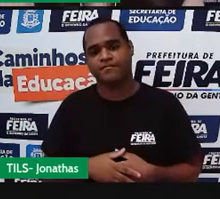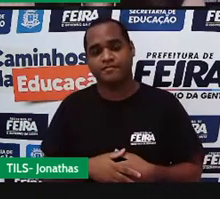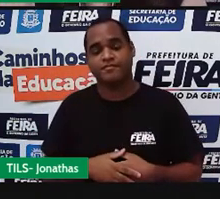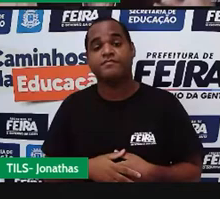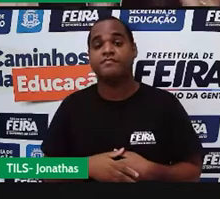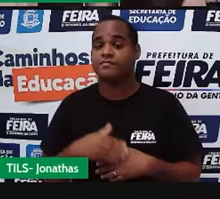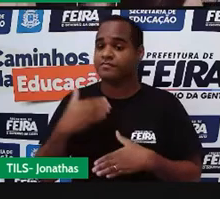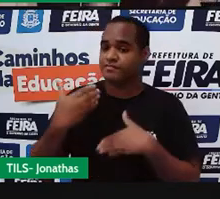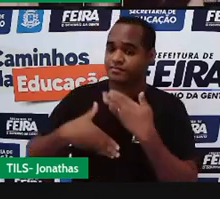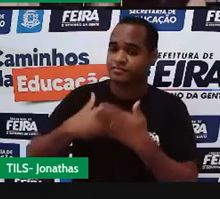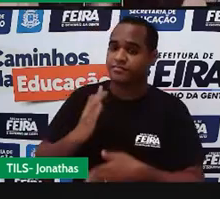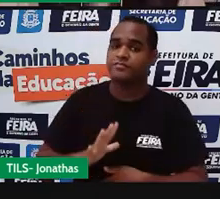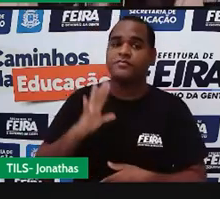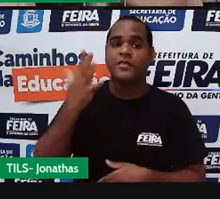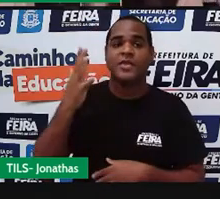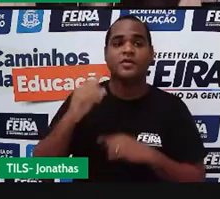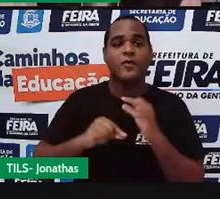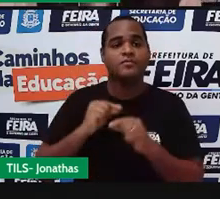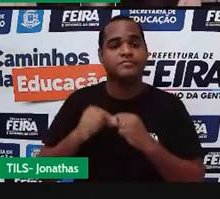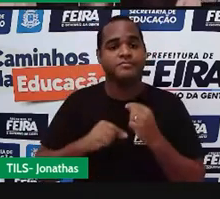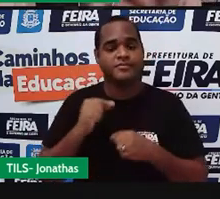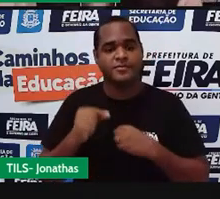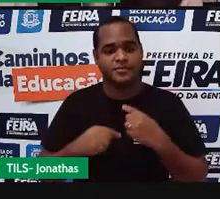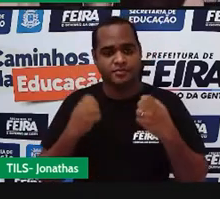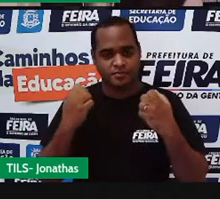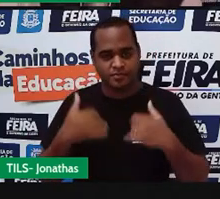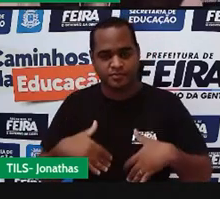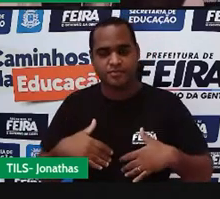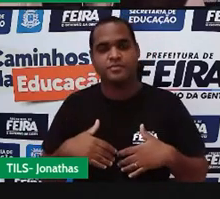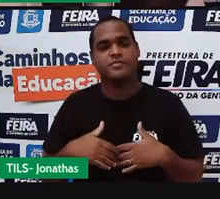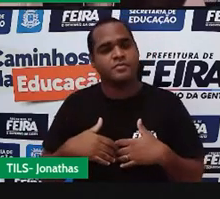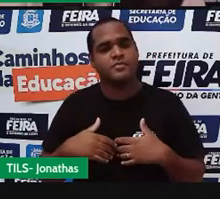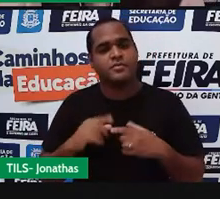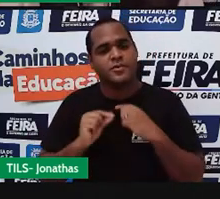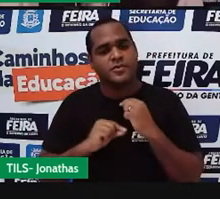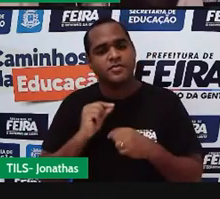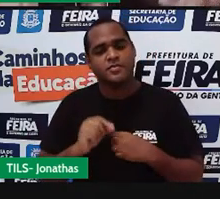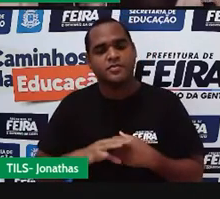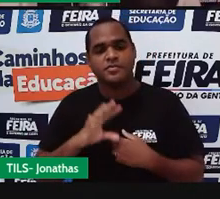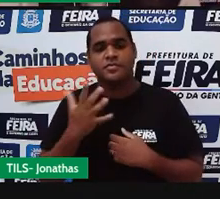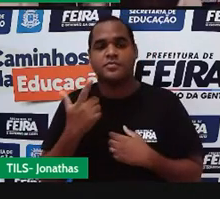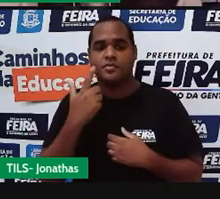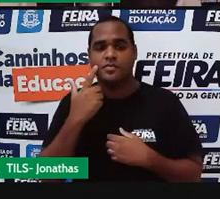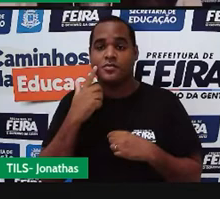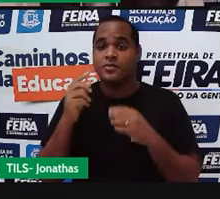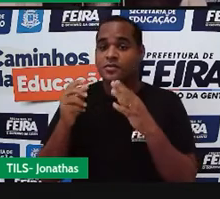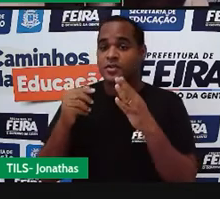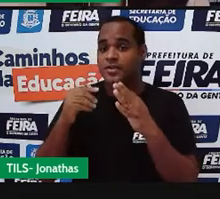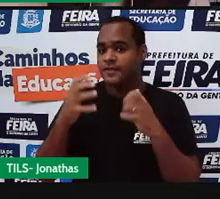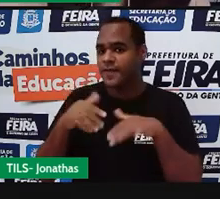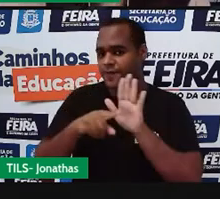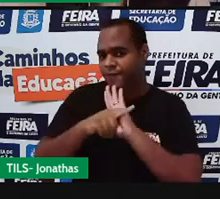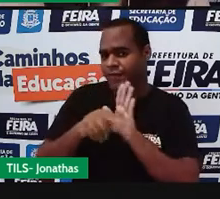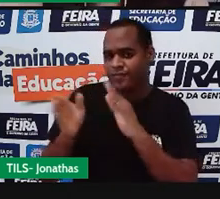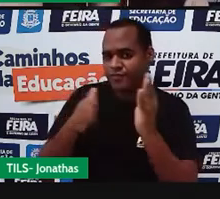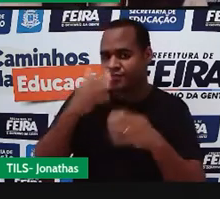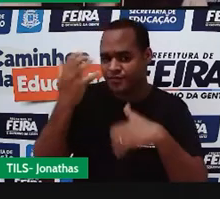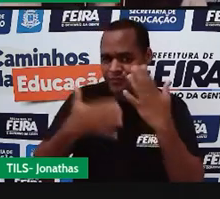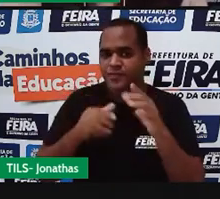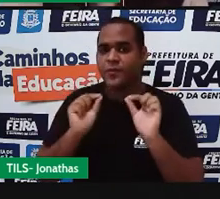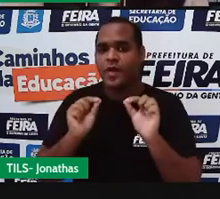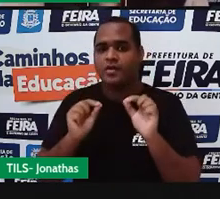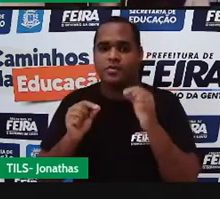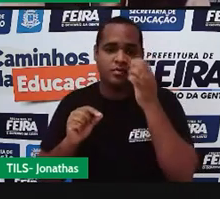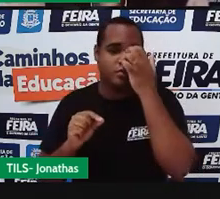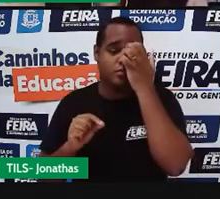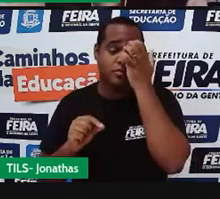é e quais são as consequências de tudo isso desse acúmulo desses gases na atmosfera a gente já vê algumas lá no vídeo e vamos ver